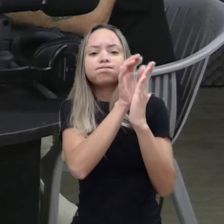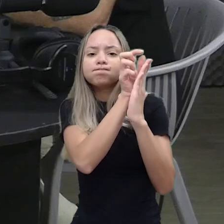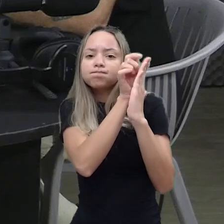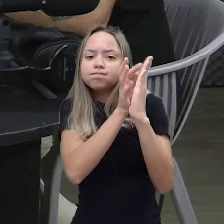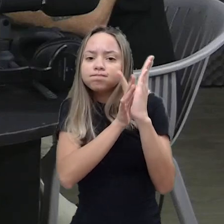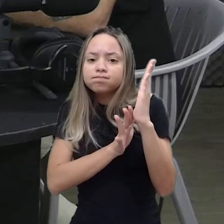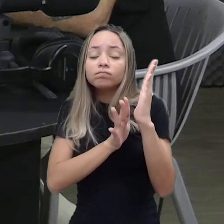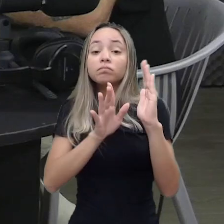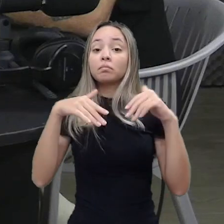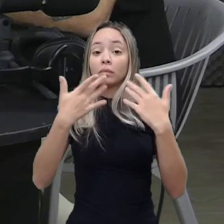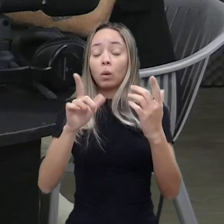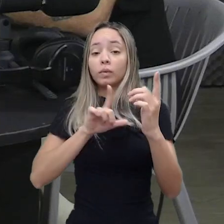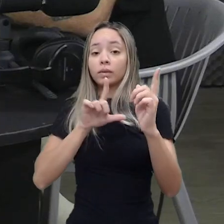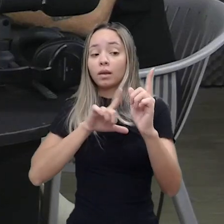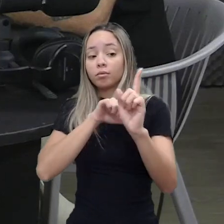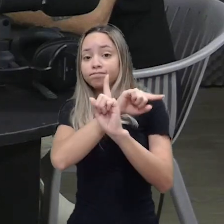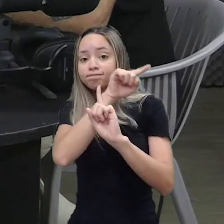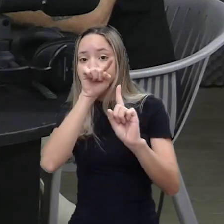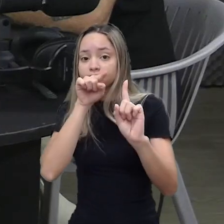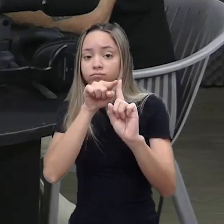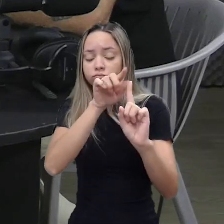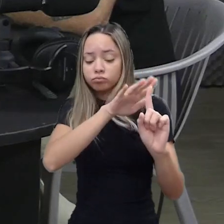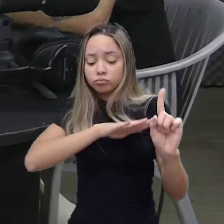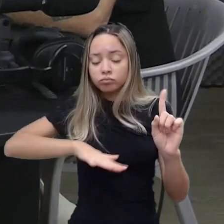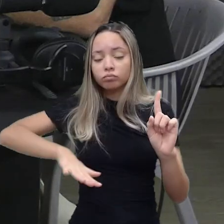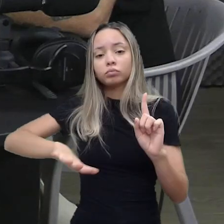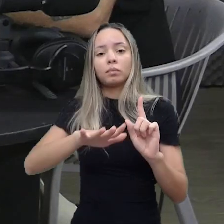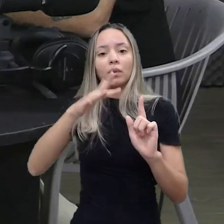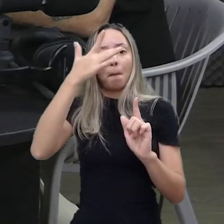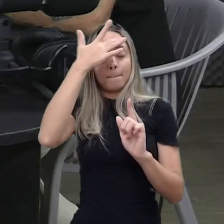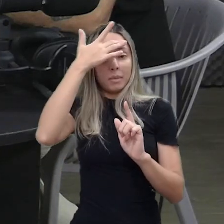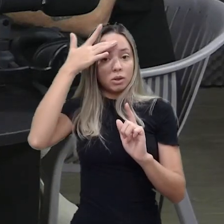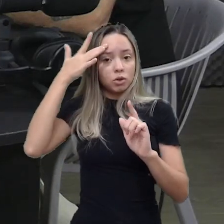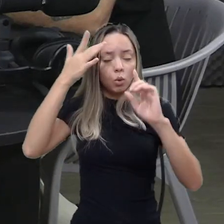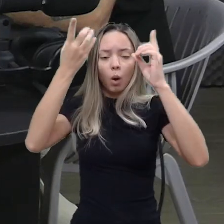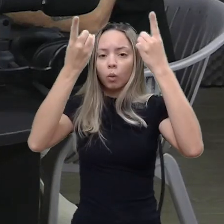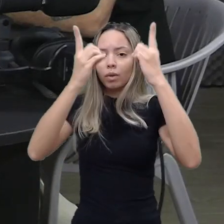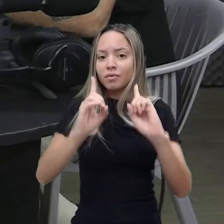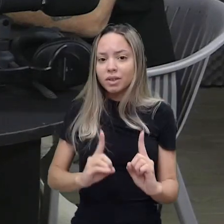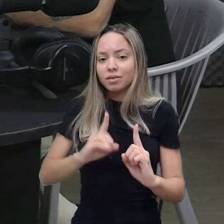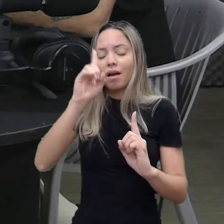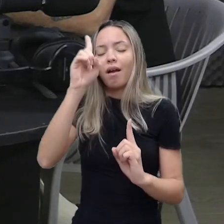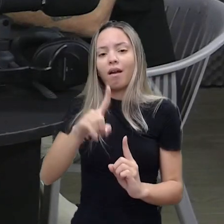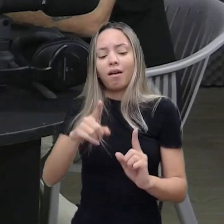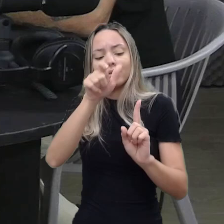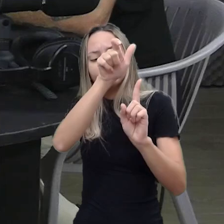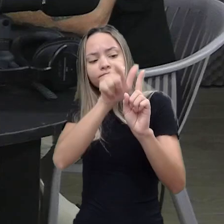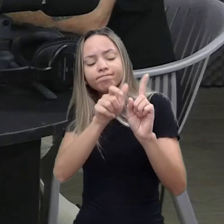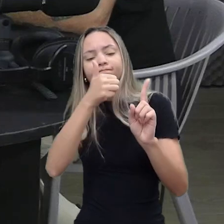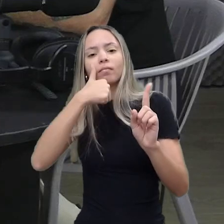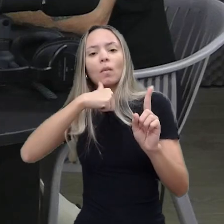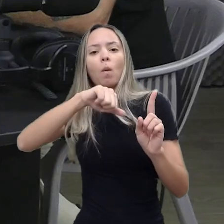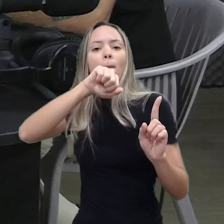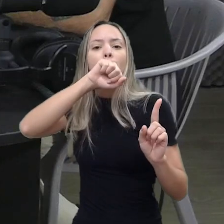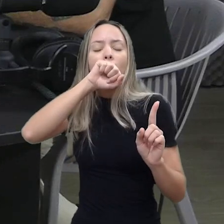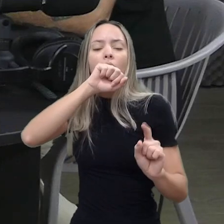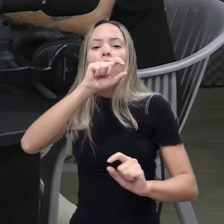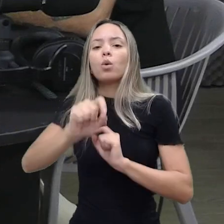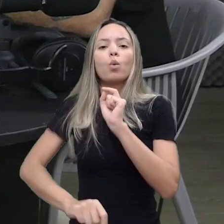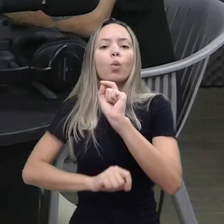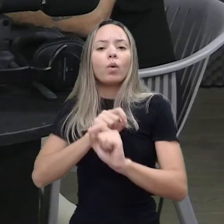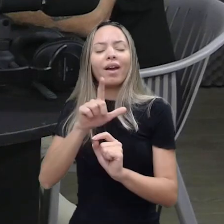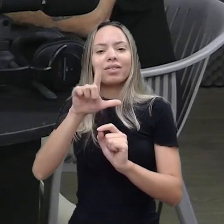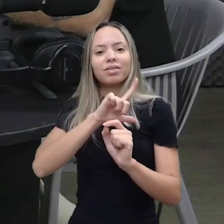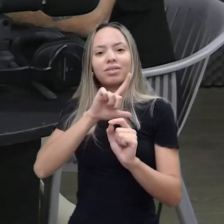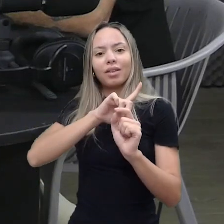desse público-alvo, né, da pessoa com deficiência, é uma mãe que começa a ter um